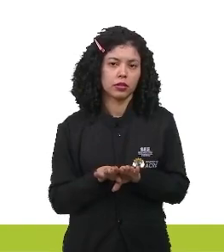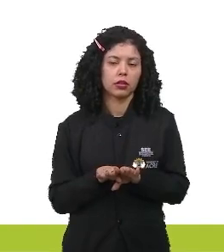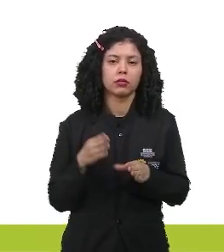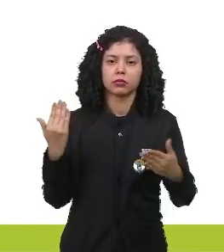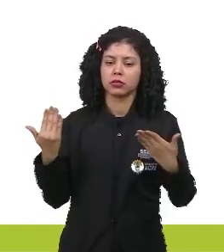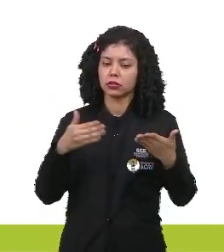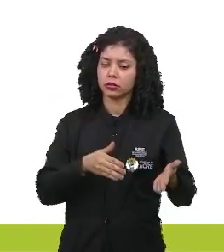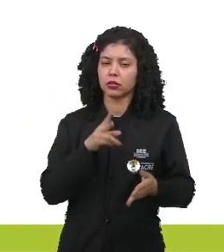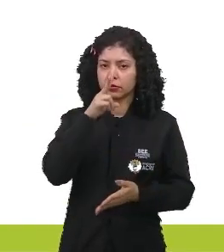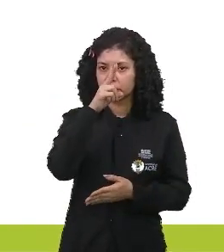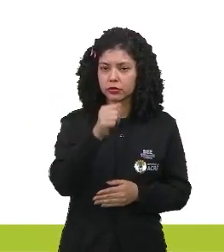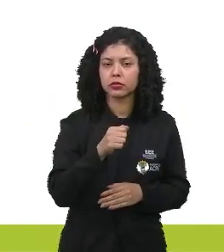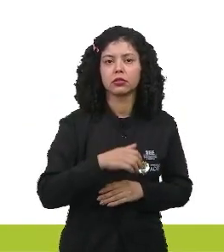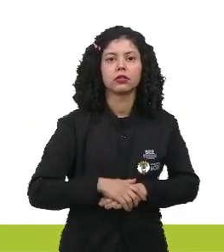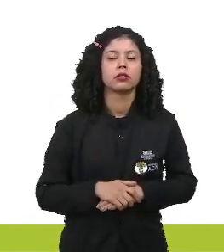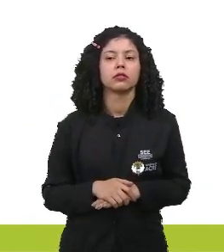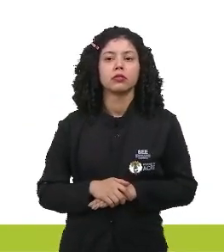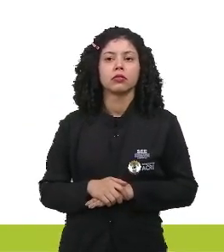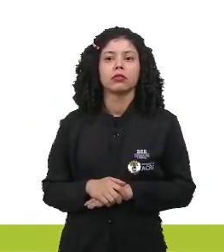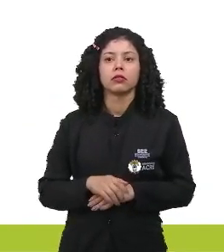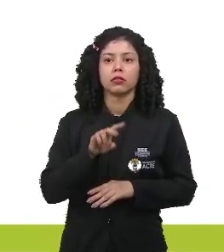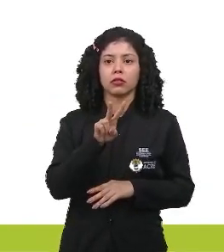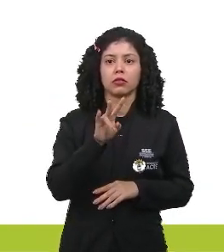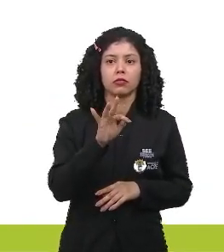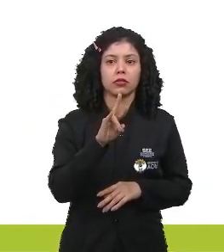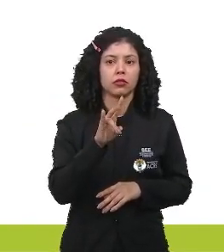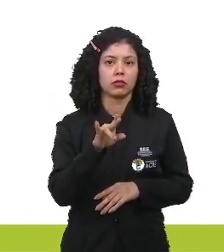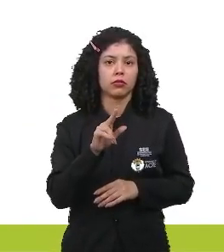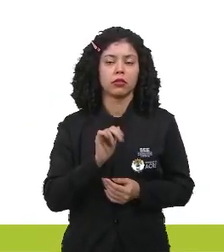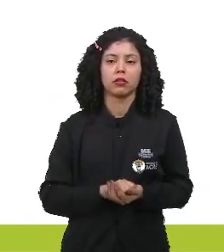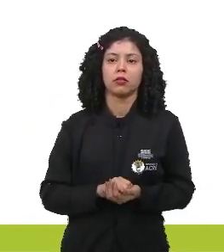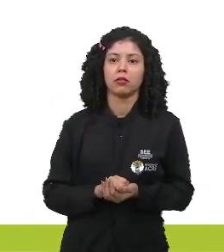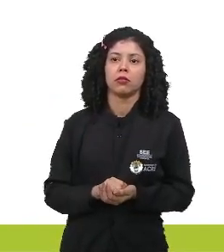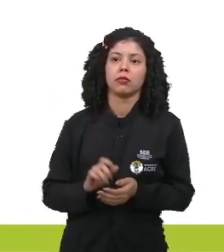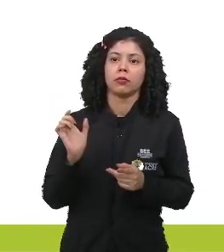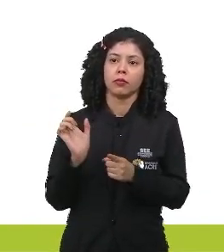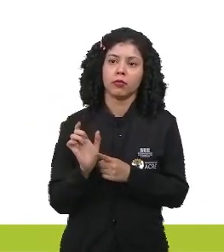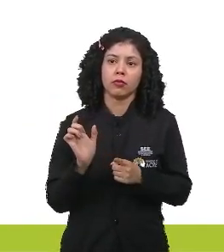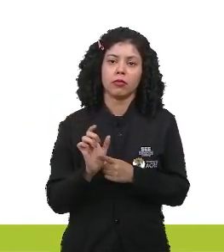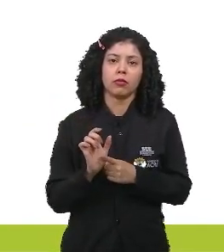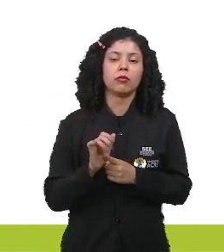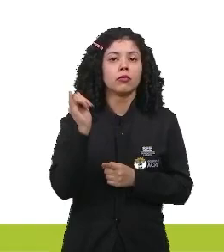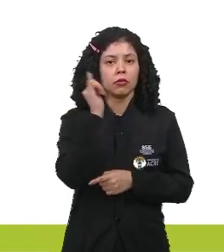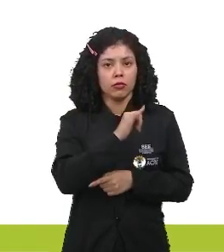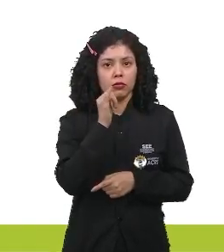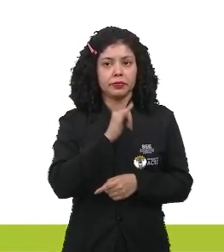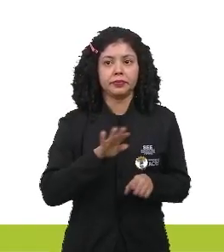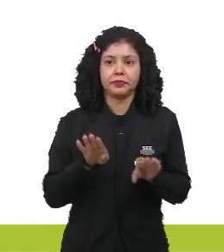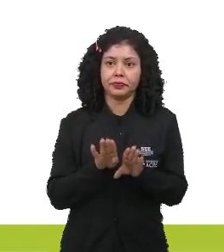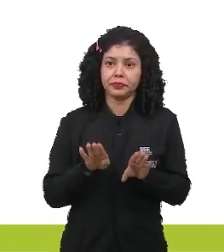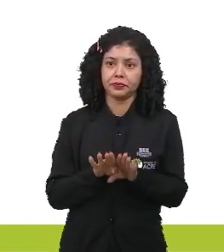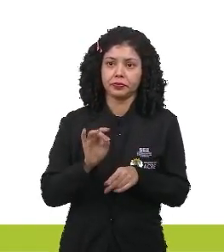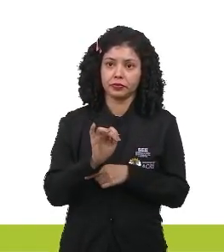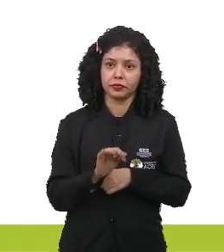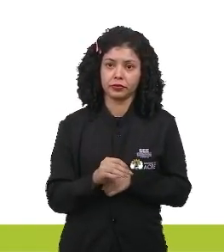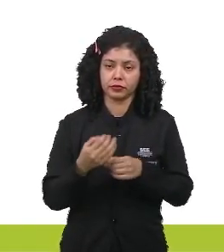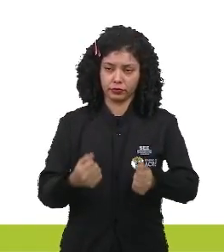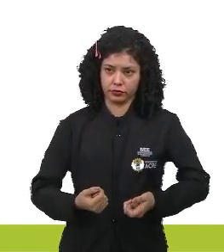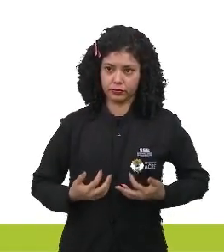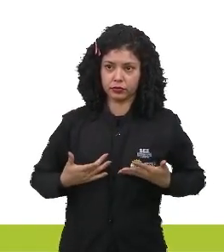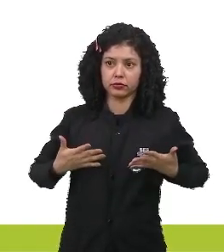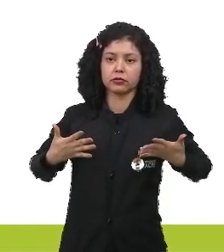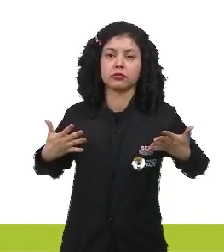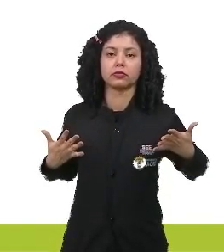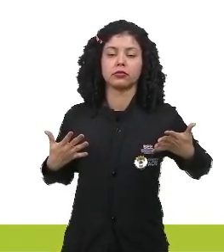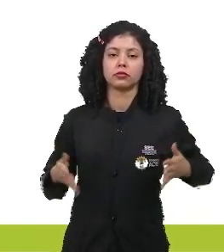chegar ao poder e a virt é uma palavra italiana que significa na verdade virtude mas aqui